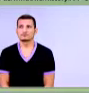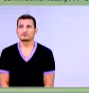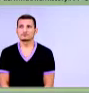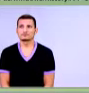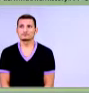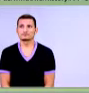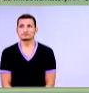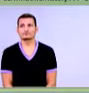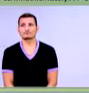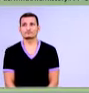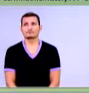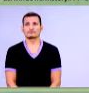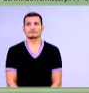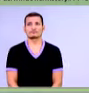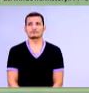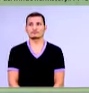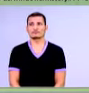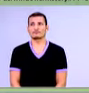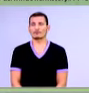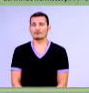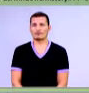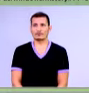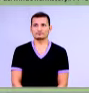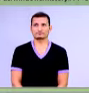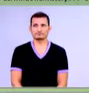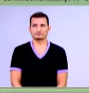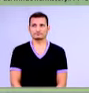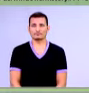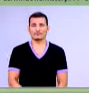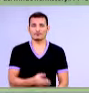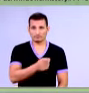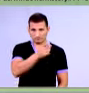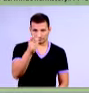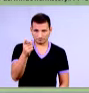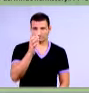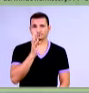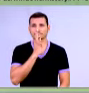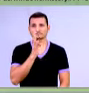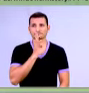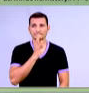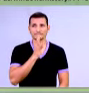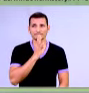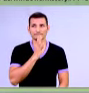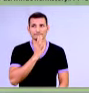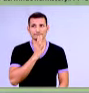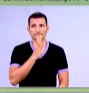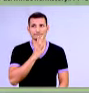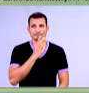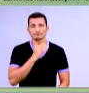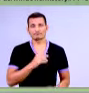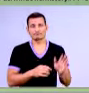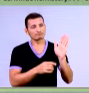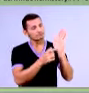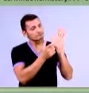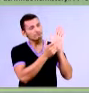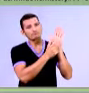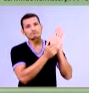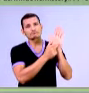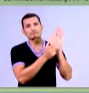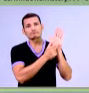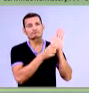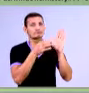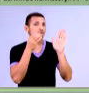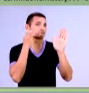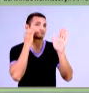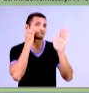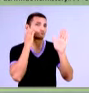favor. Aqui talvez muitos de vocês tenham, né, esses recursos aí. Então